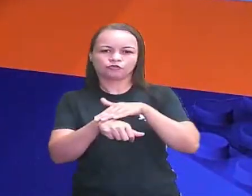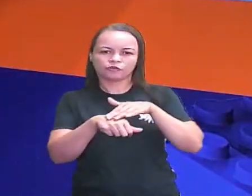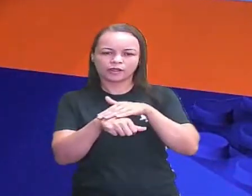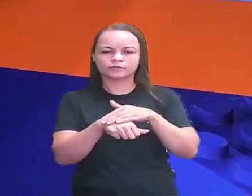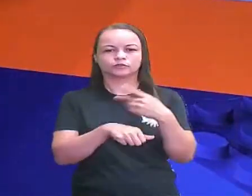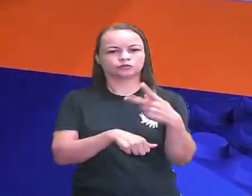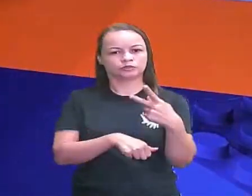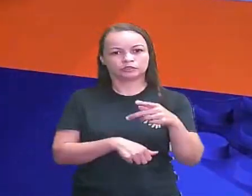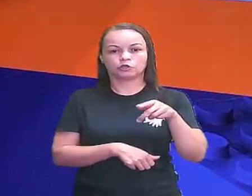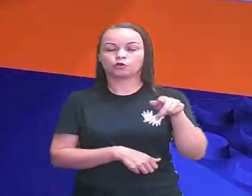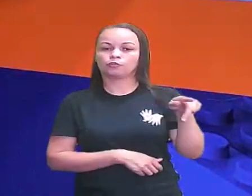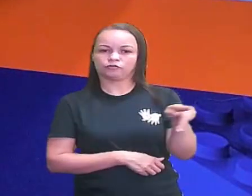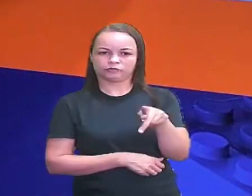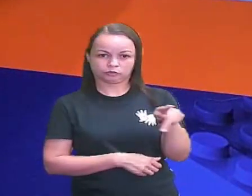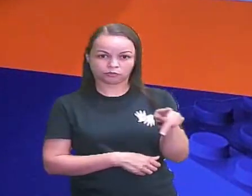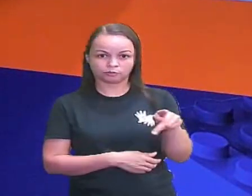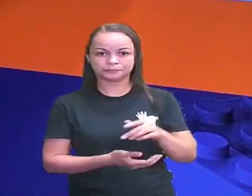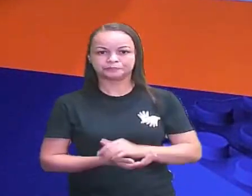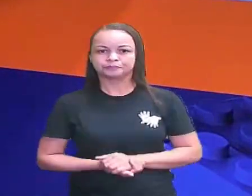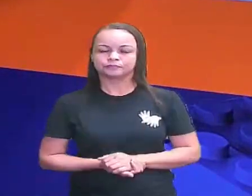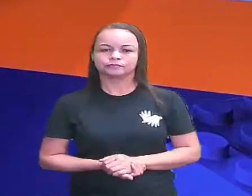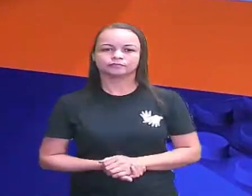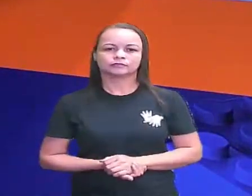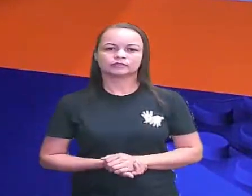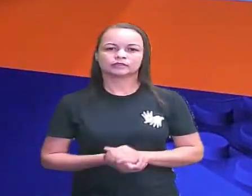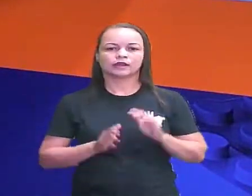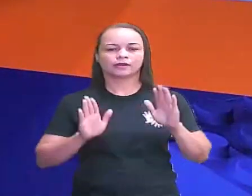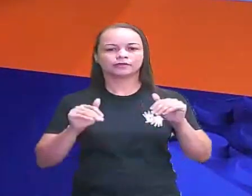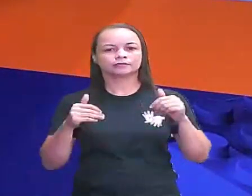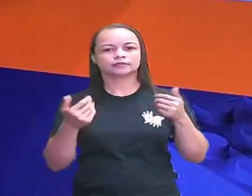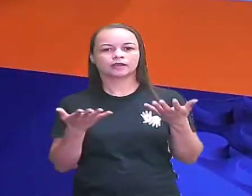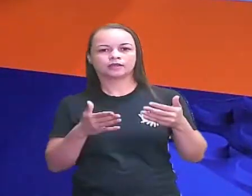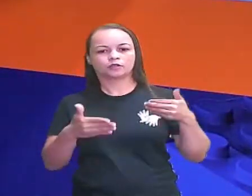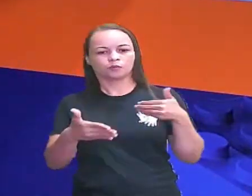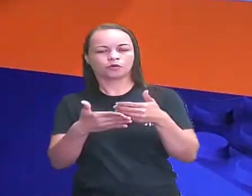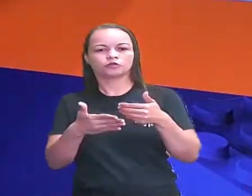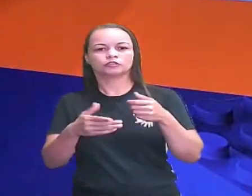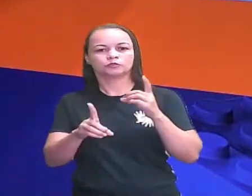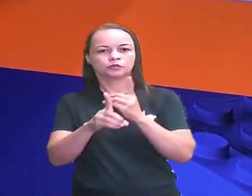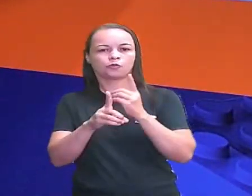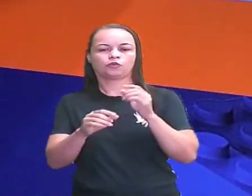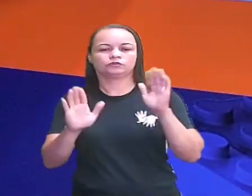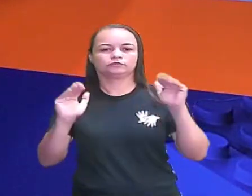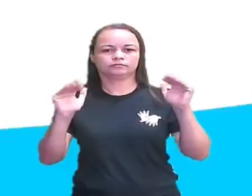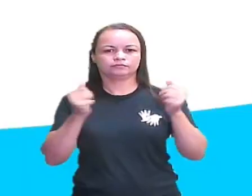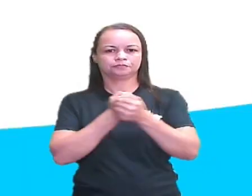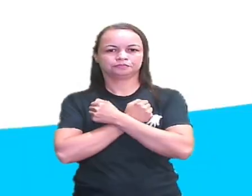com o seu professor, sua professora, como disse. Até lá, até o próximo encontro. Um abraço.